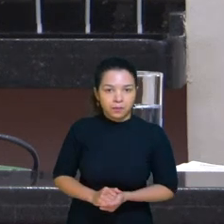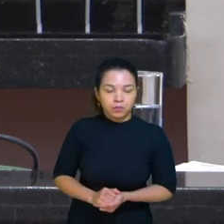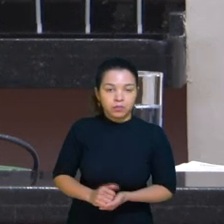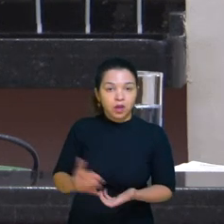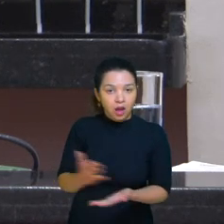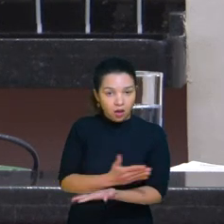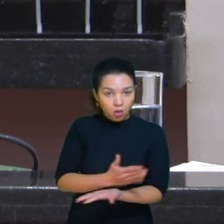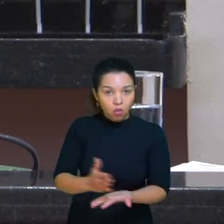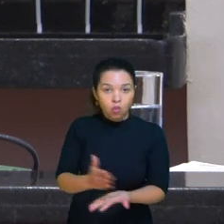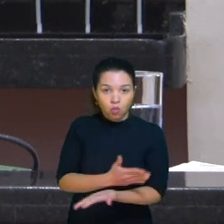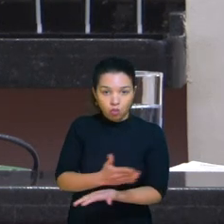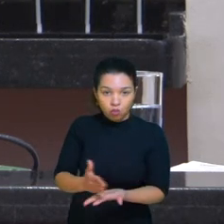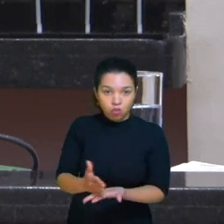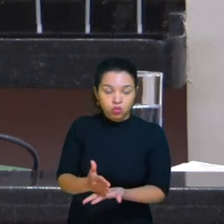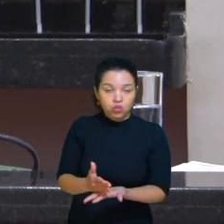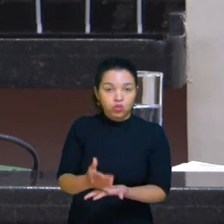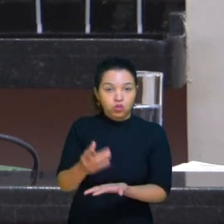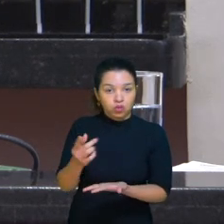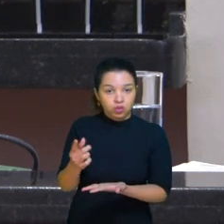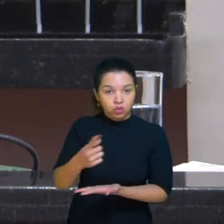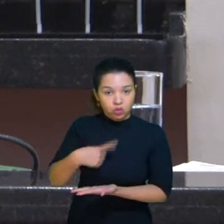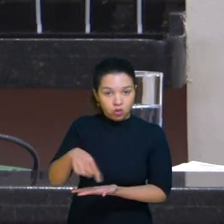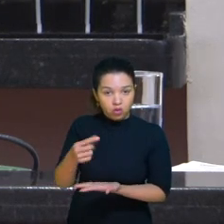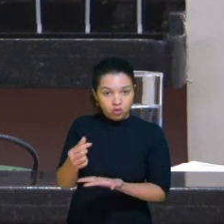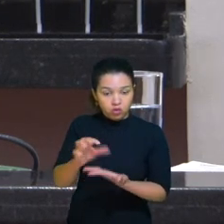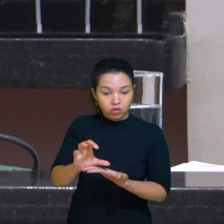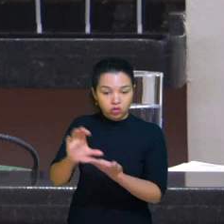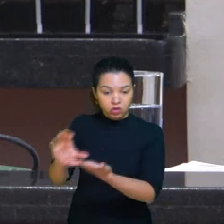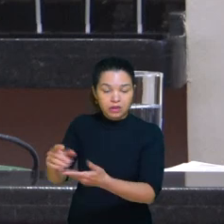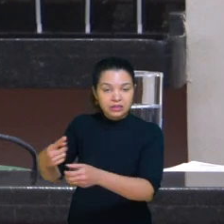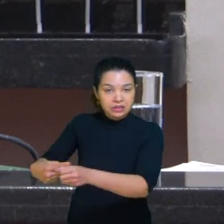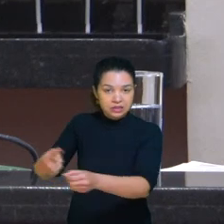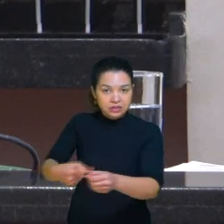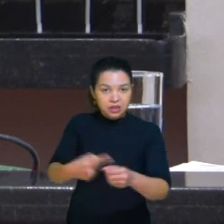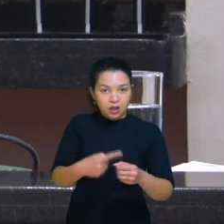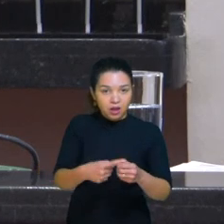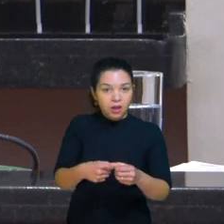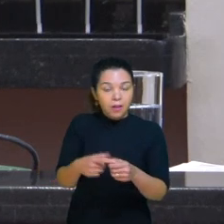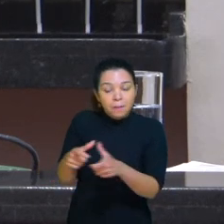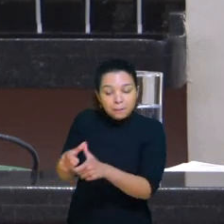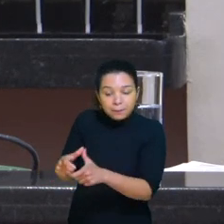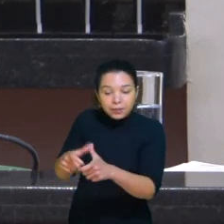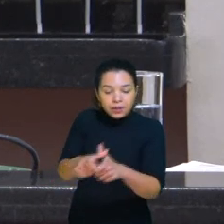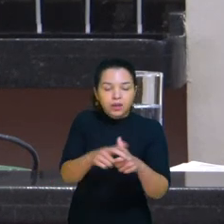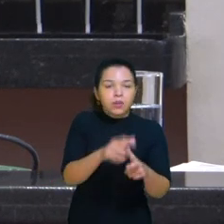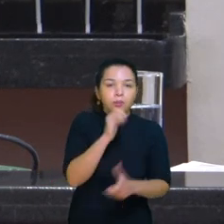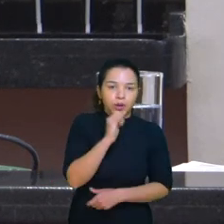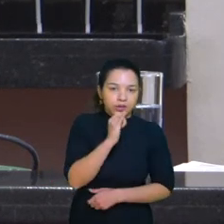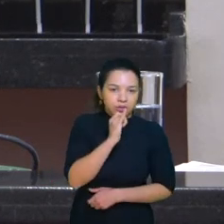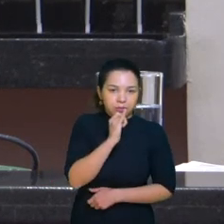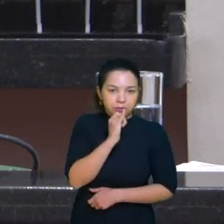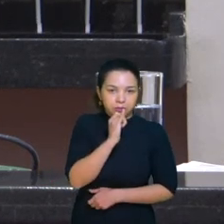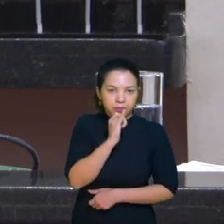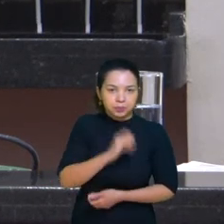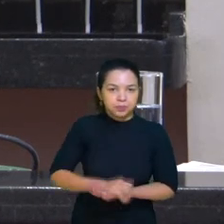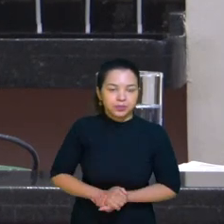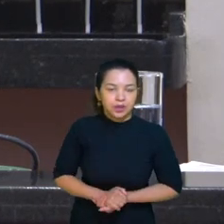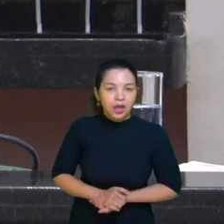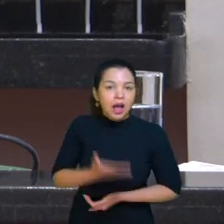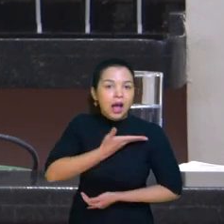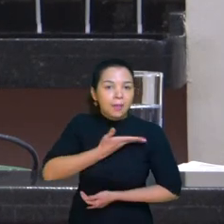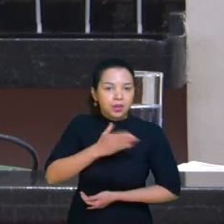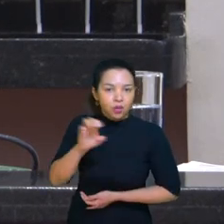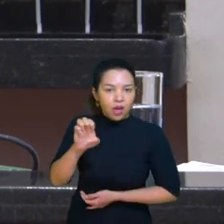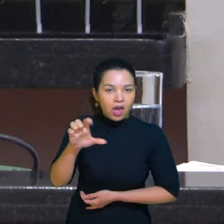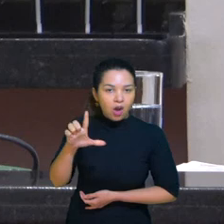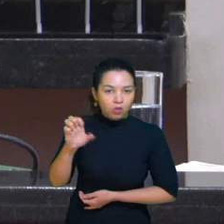eh as ofertas que nós tentamos fazer em cidades Muito pequenas eu vou citar aqui um exemplo eh do amigo